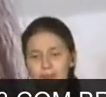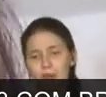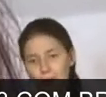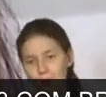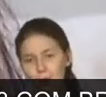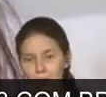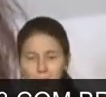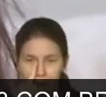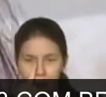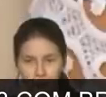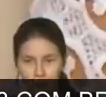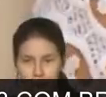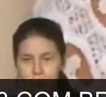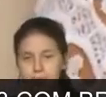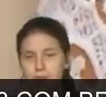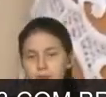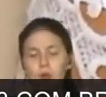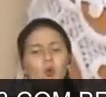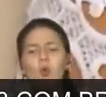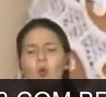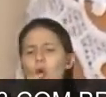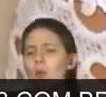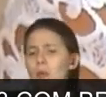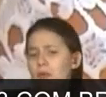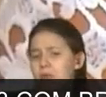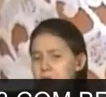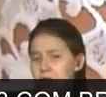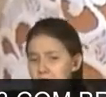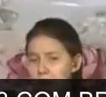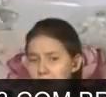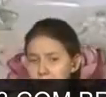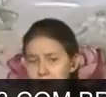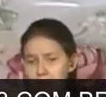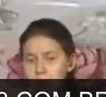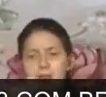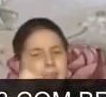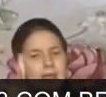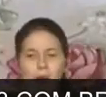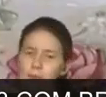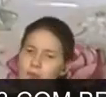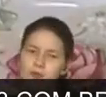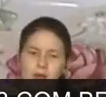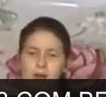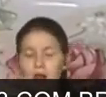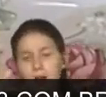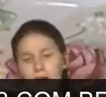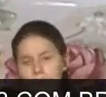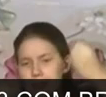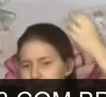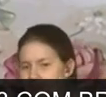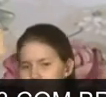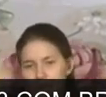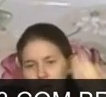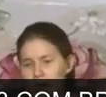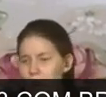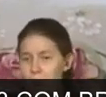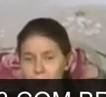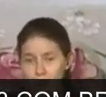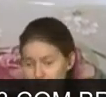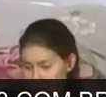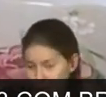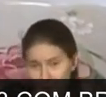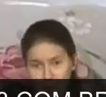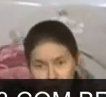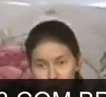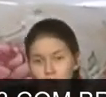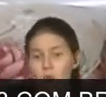Camila, a estratégia para proteger o Theo é muito diálogo. Estabelecer os limites, conversar com a criança, porque querendo ou não,